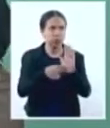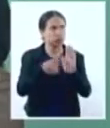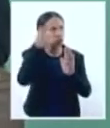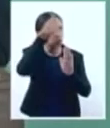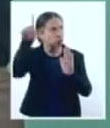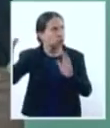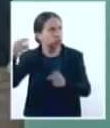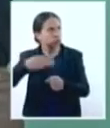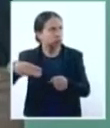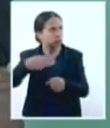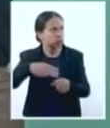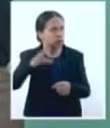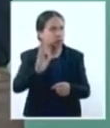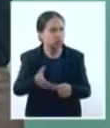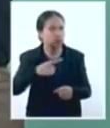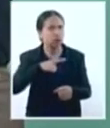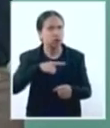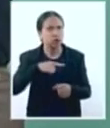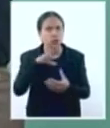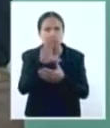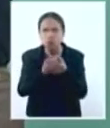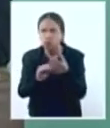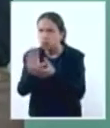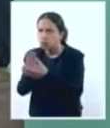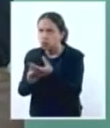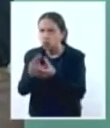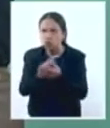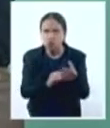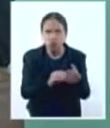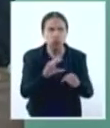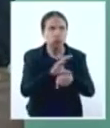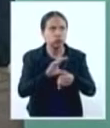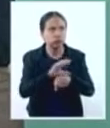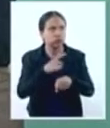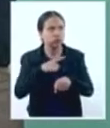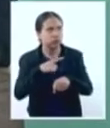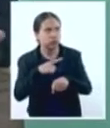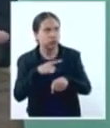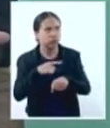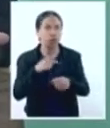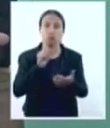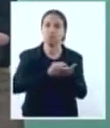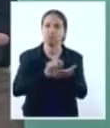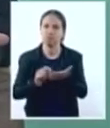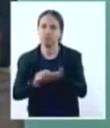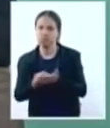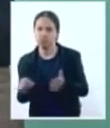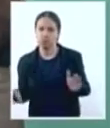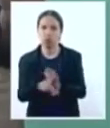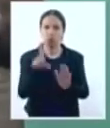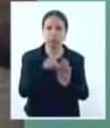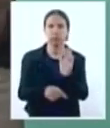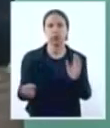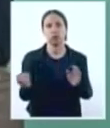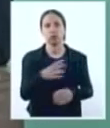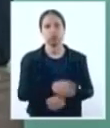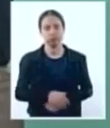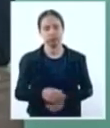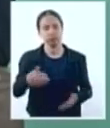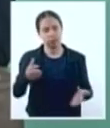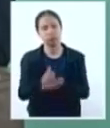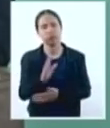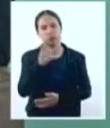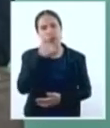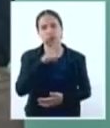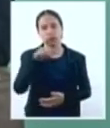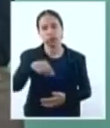até jurídica, de constitucionalidade e tal, e apresentamos. E aí fomos surpreendidos pelo conseguimos aprovar aqui na Câmara, que